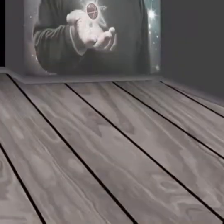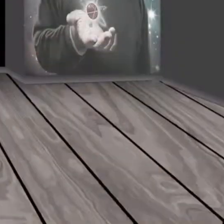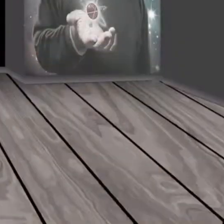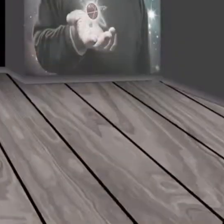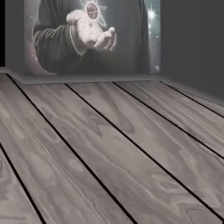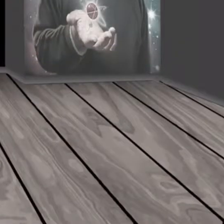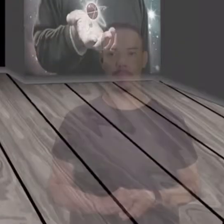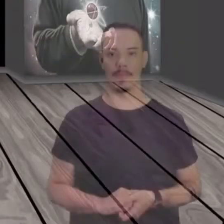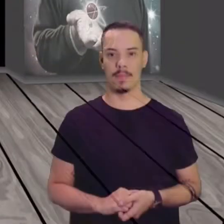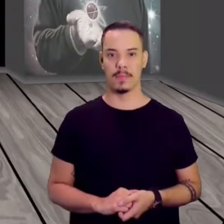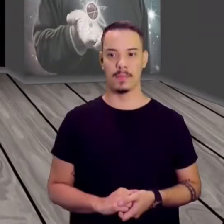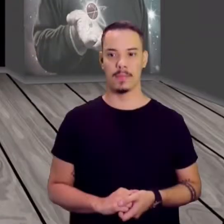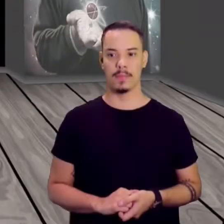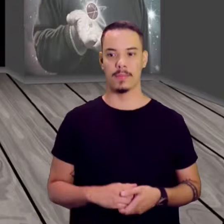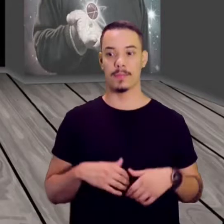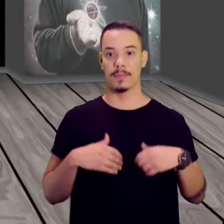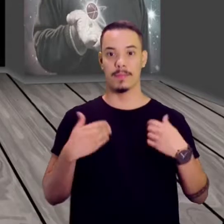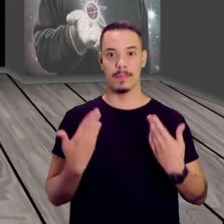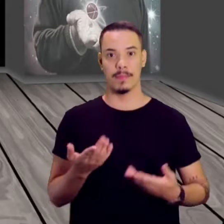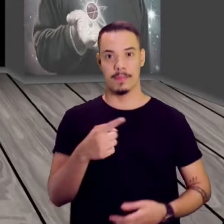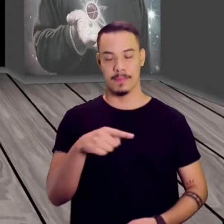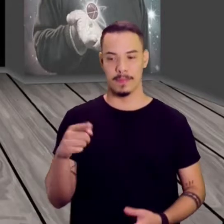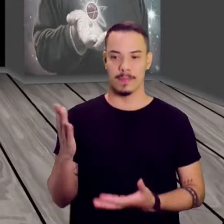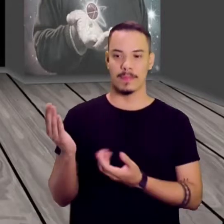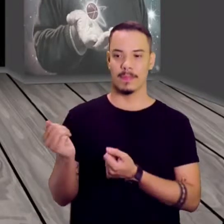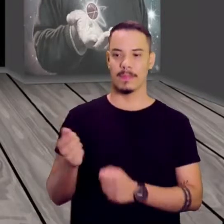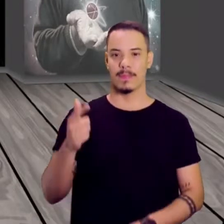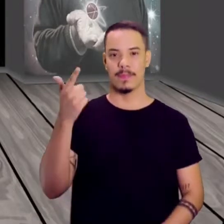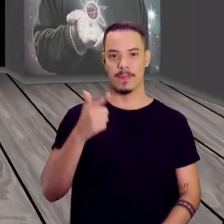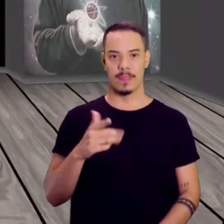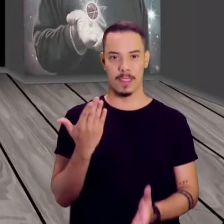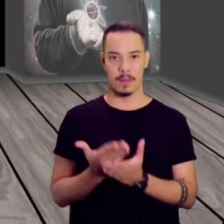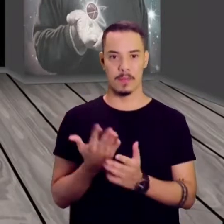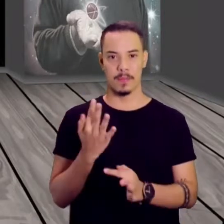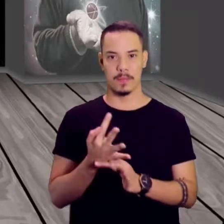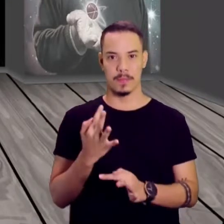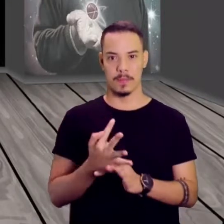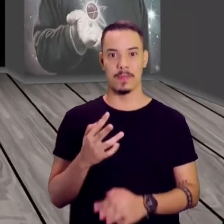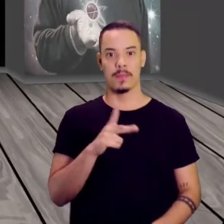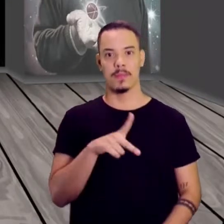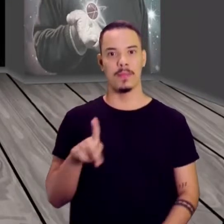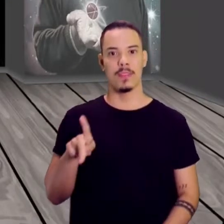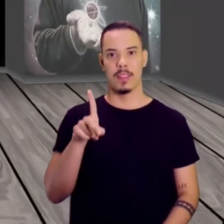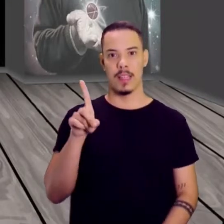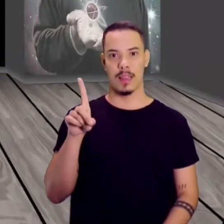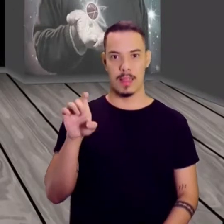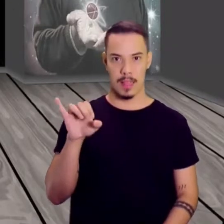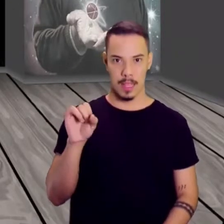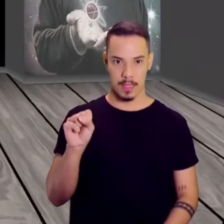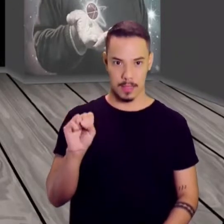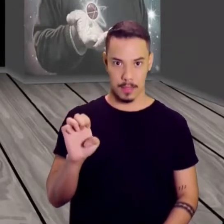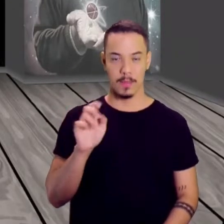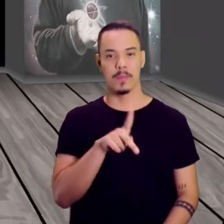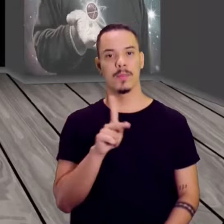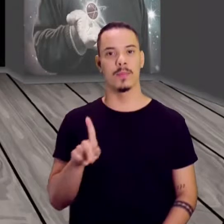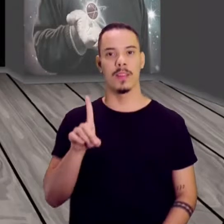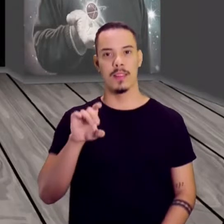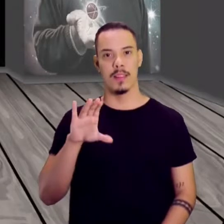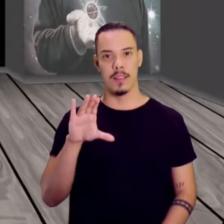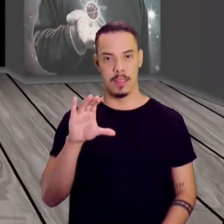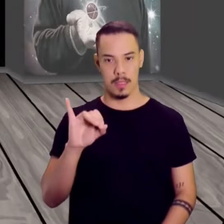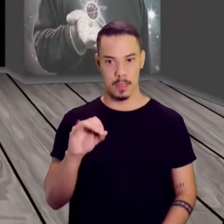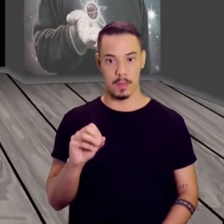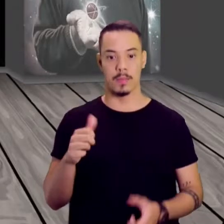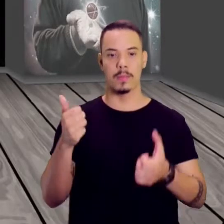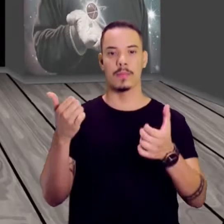Então, jovens, estamos aí para mais uma aula, né? De física. Com a professora Deise. E o professor Décio. Vamos continuar falando